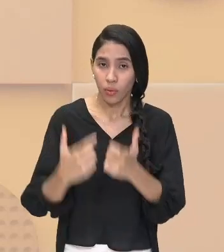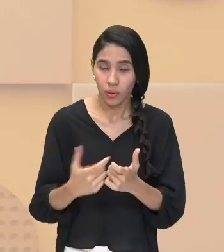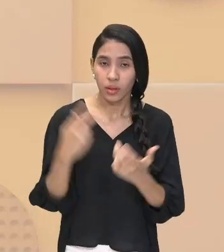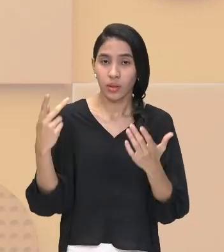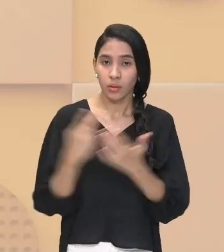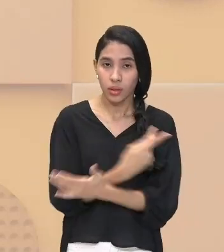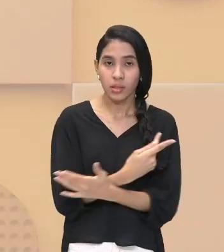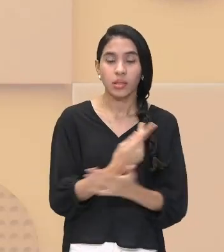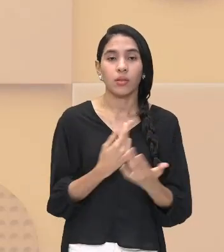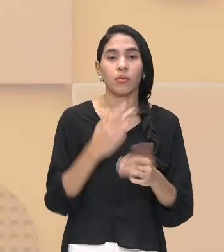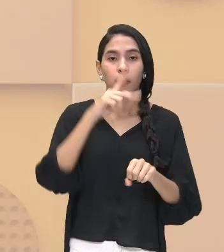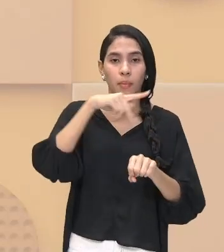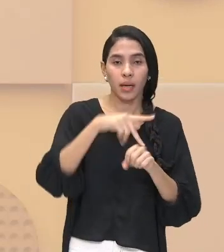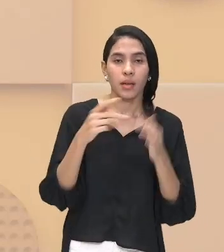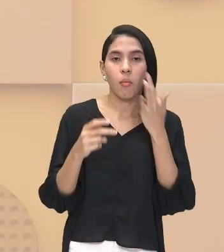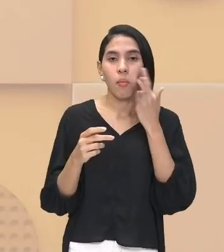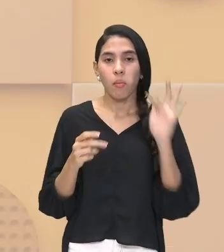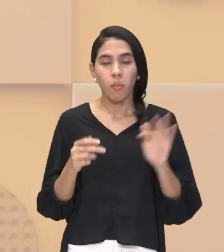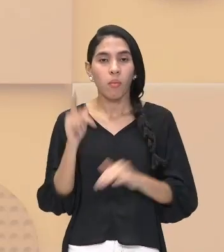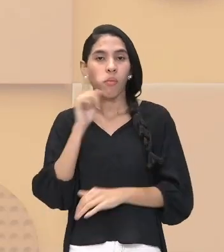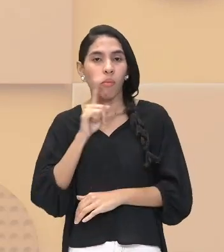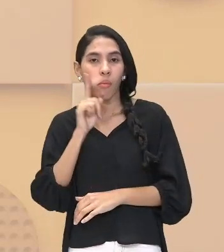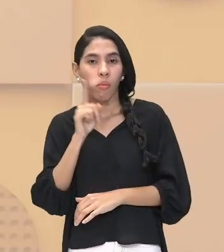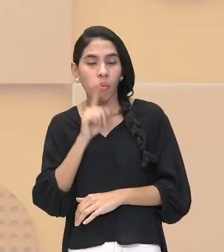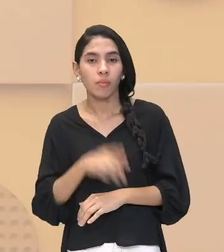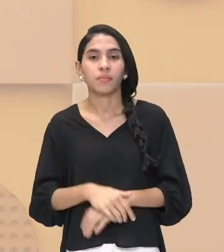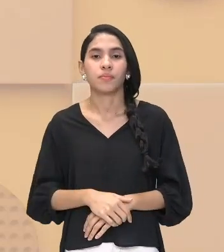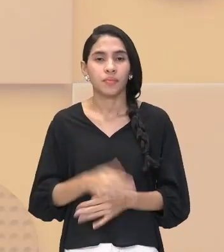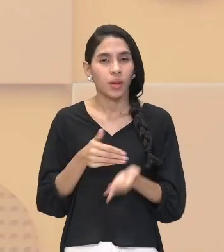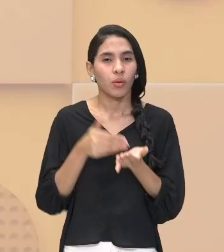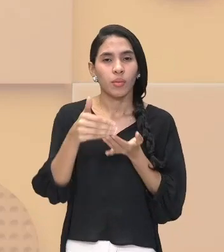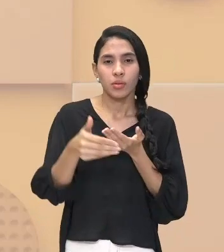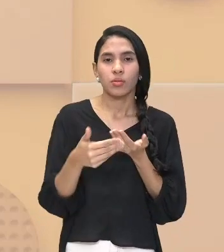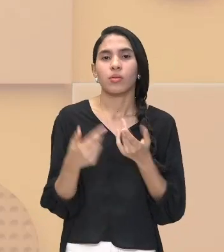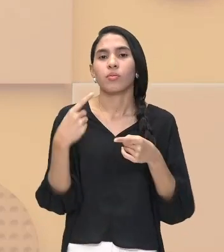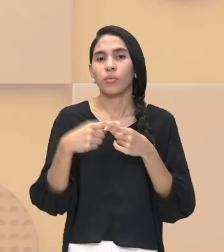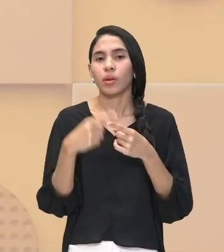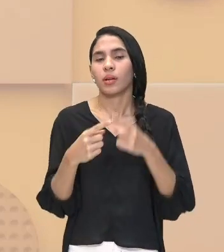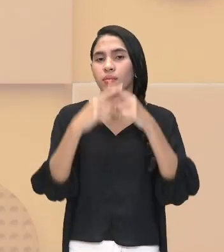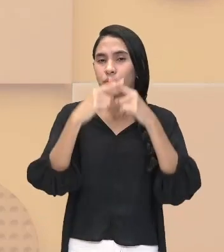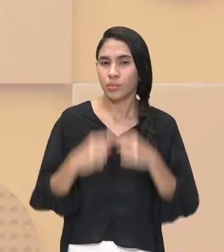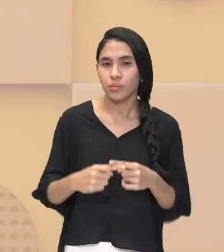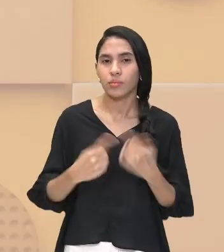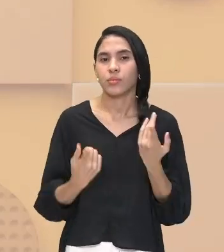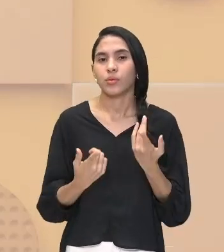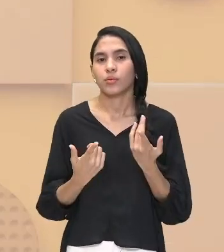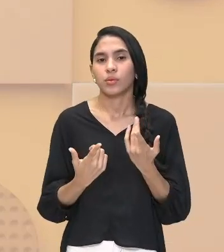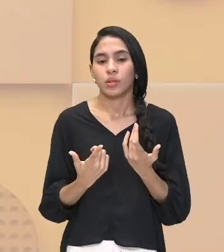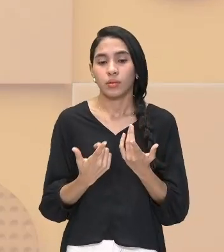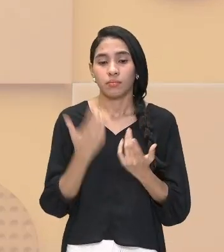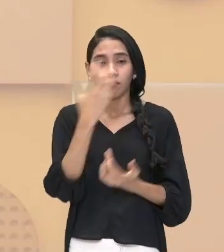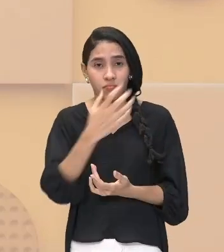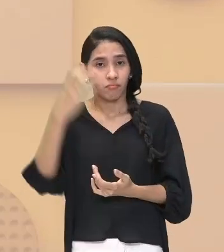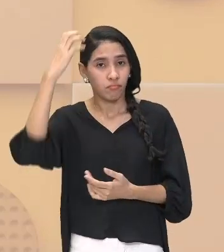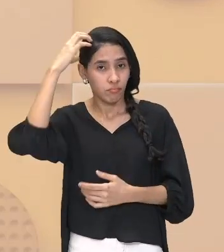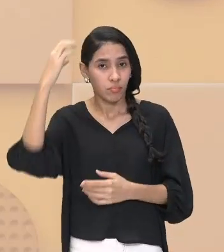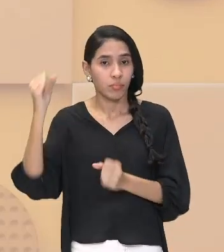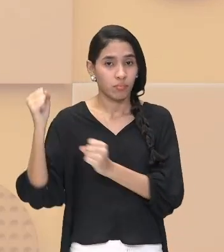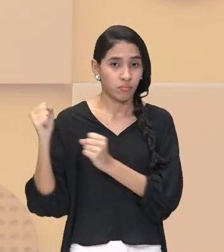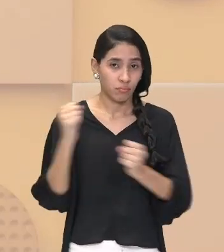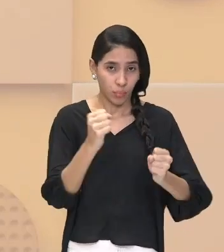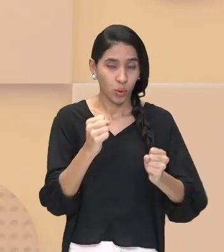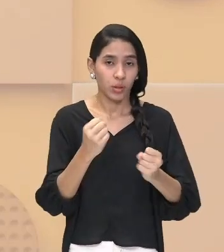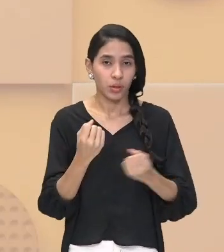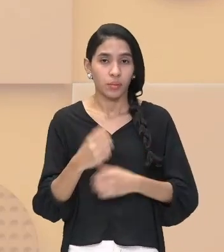entre França e Inglaterra e iniciou-se por uma disputa pelo trono francês, uma